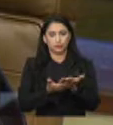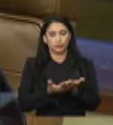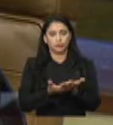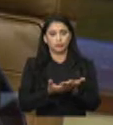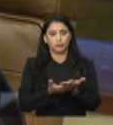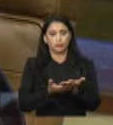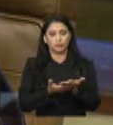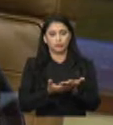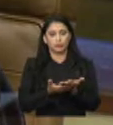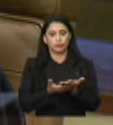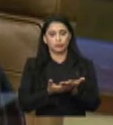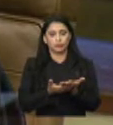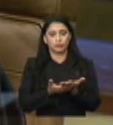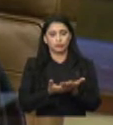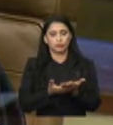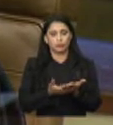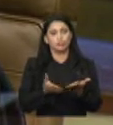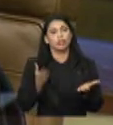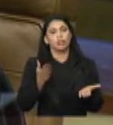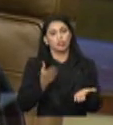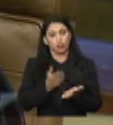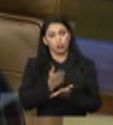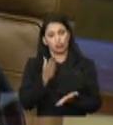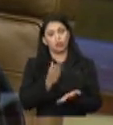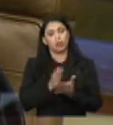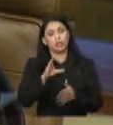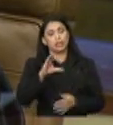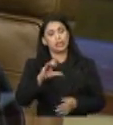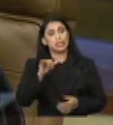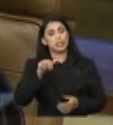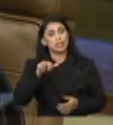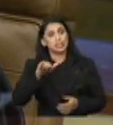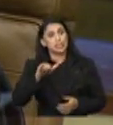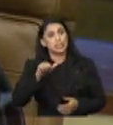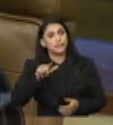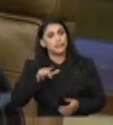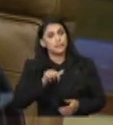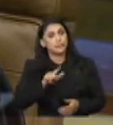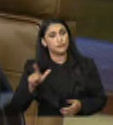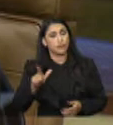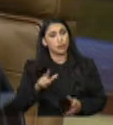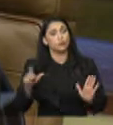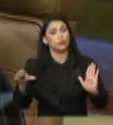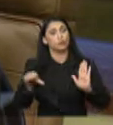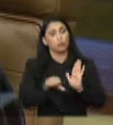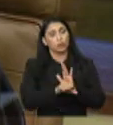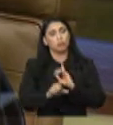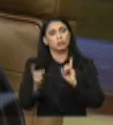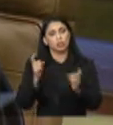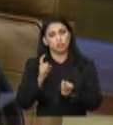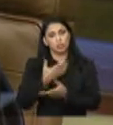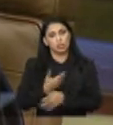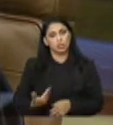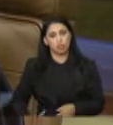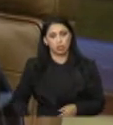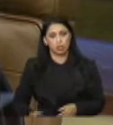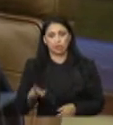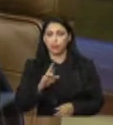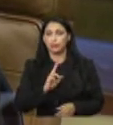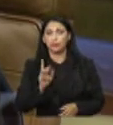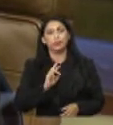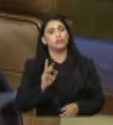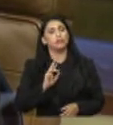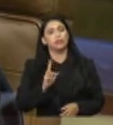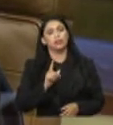feito reconhecida natureza civil da improbidade administrativa não de